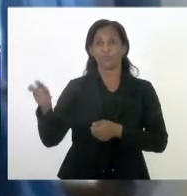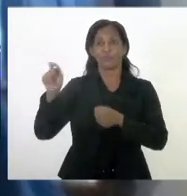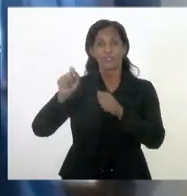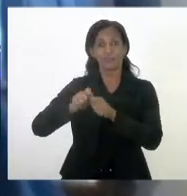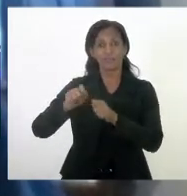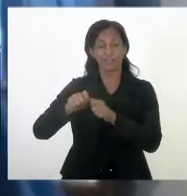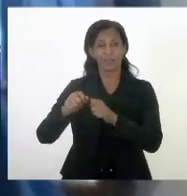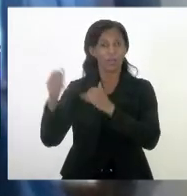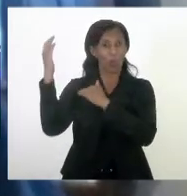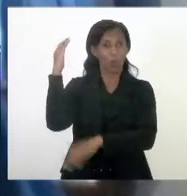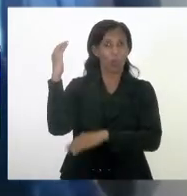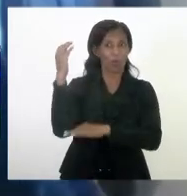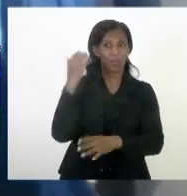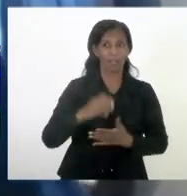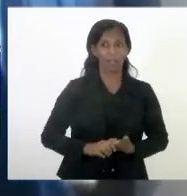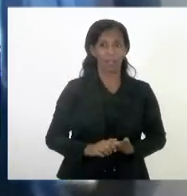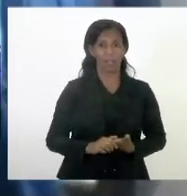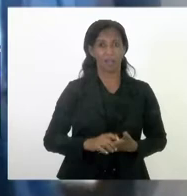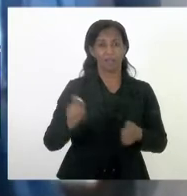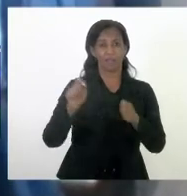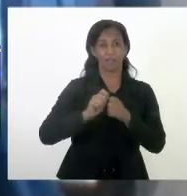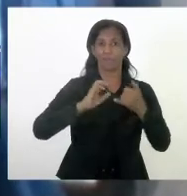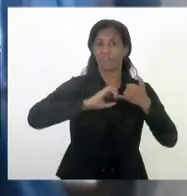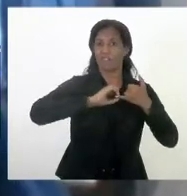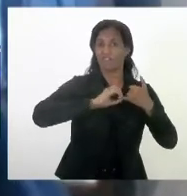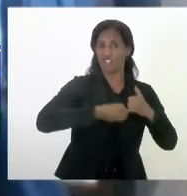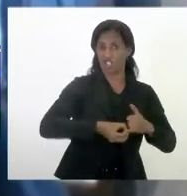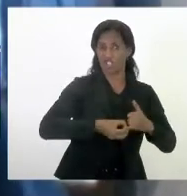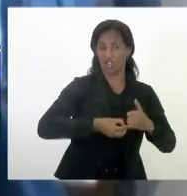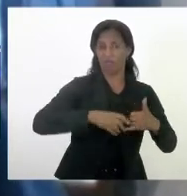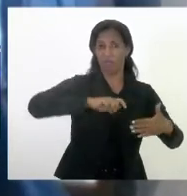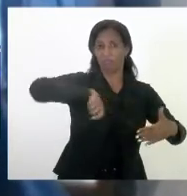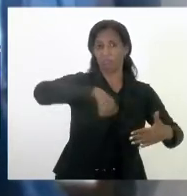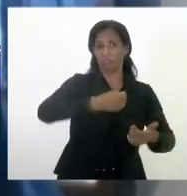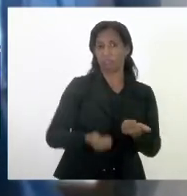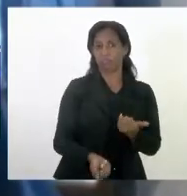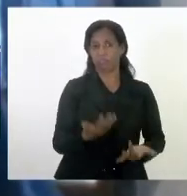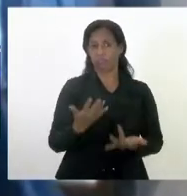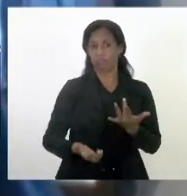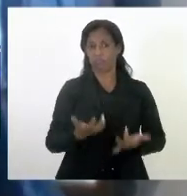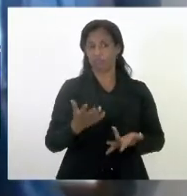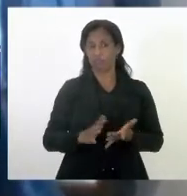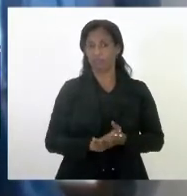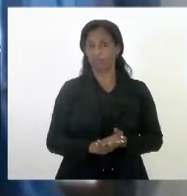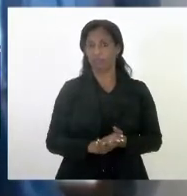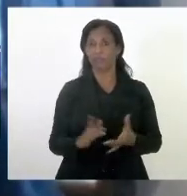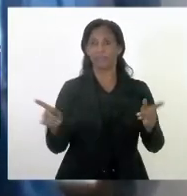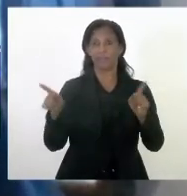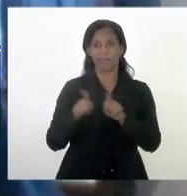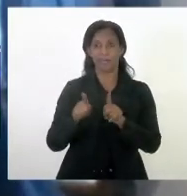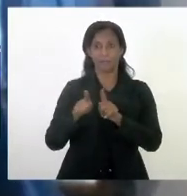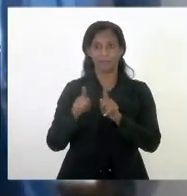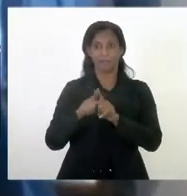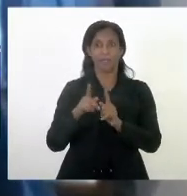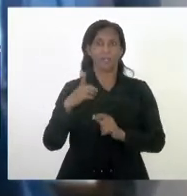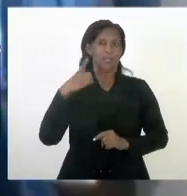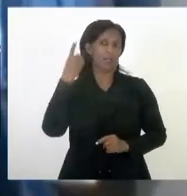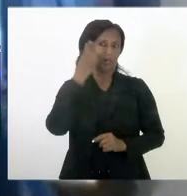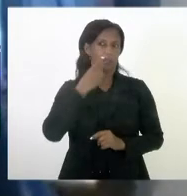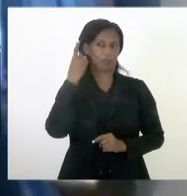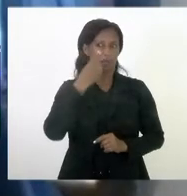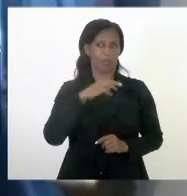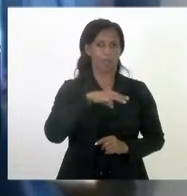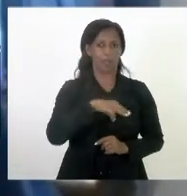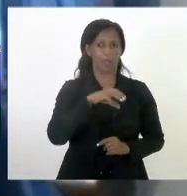arroz, para poder cozinhar o seu feijão quando consegue. Então, além disso, a deputada Mônica